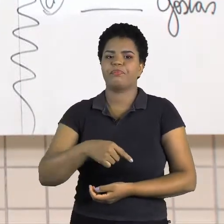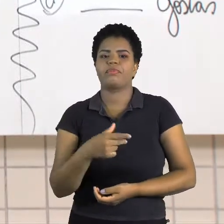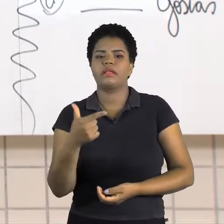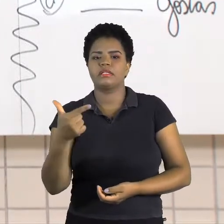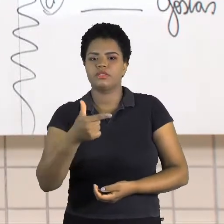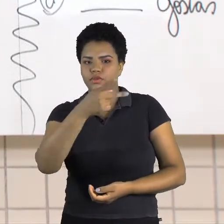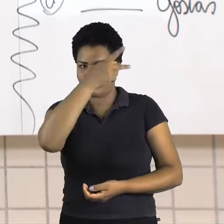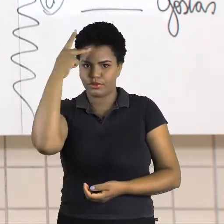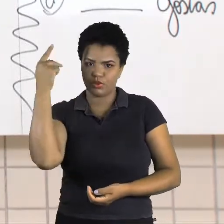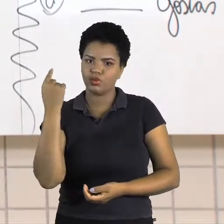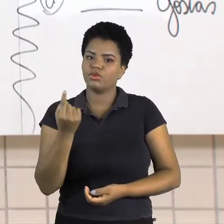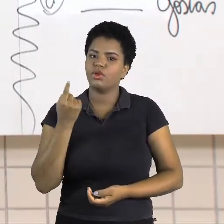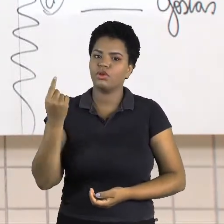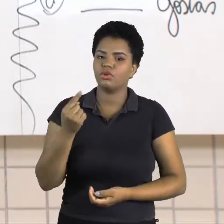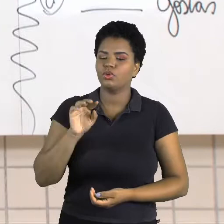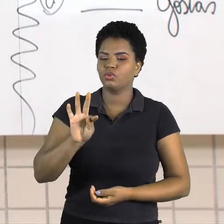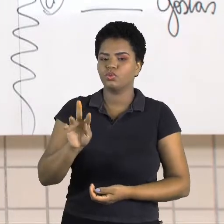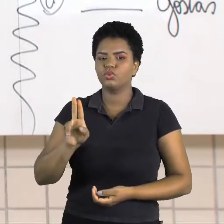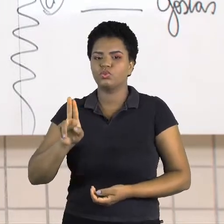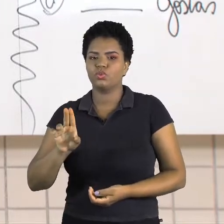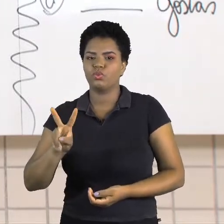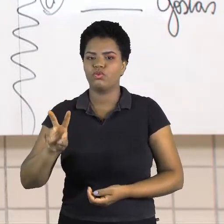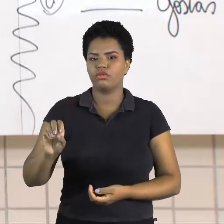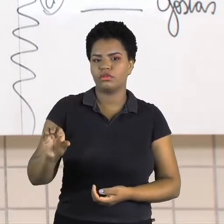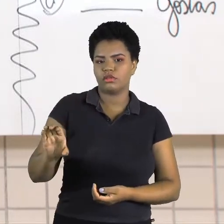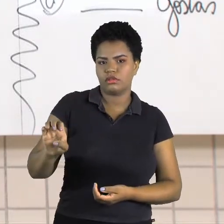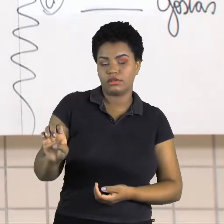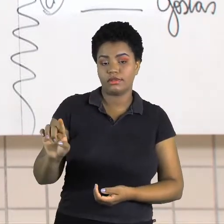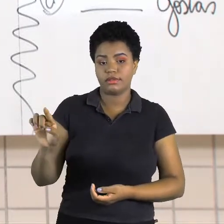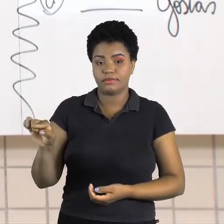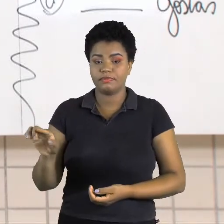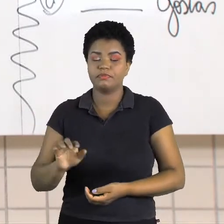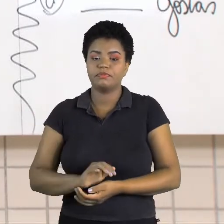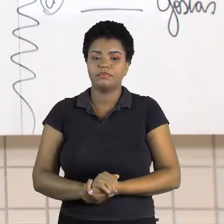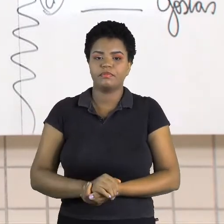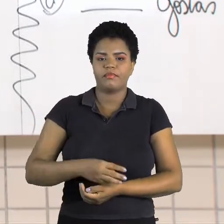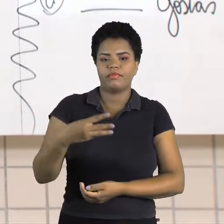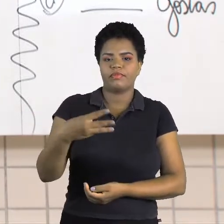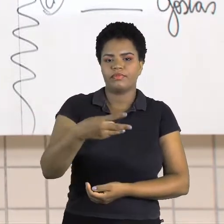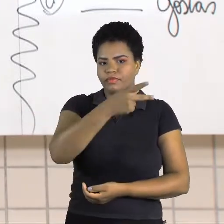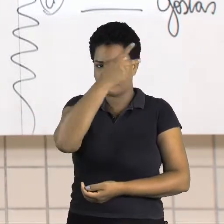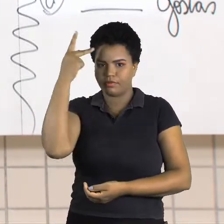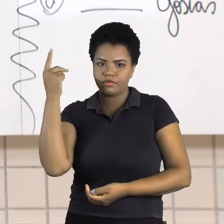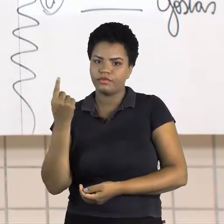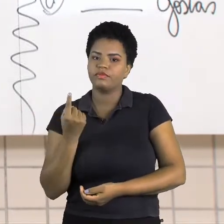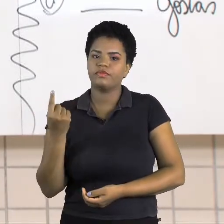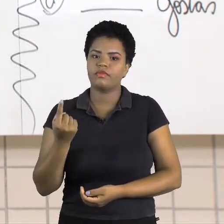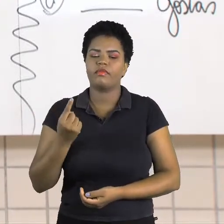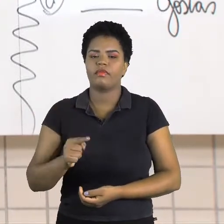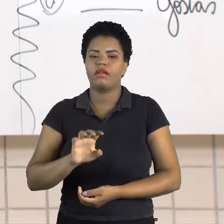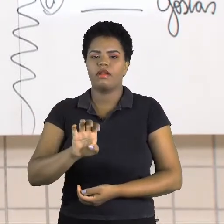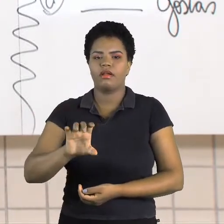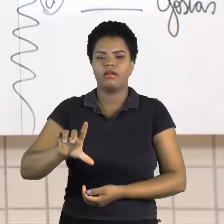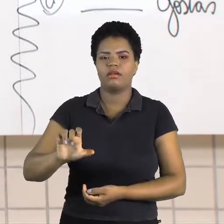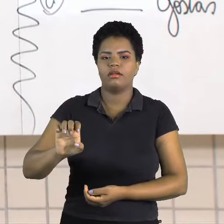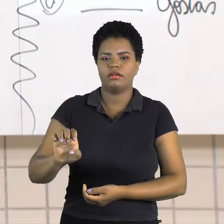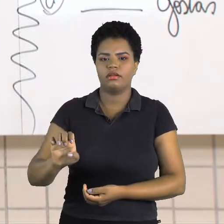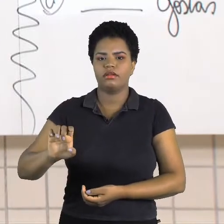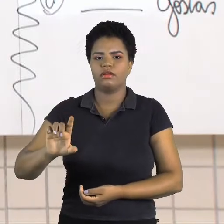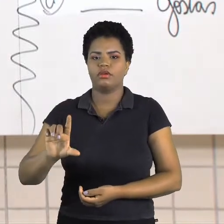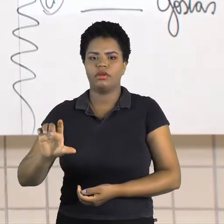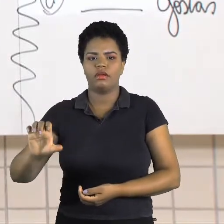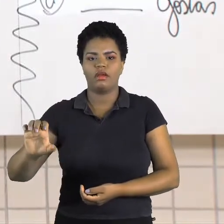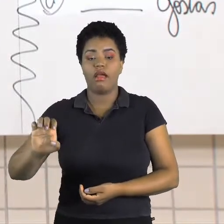do singular, tu ou você. Terceira pessoa do singular, ele ou ela. Isso